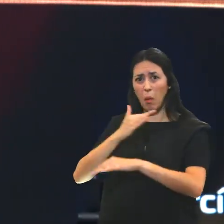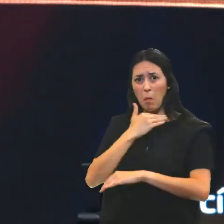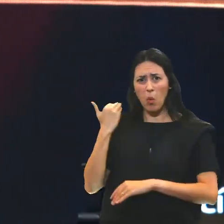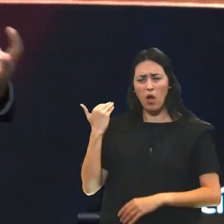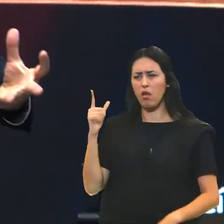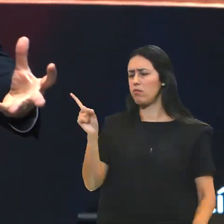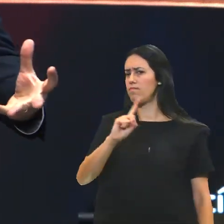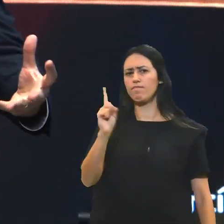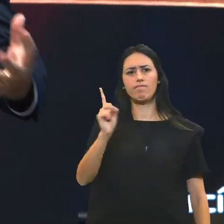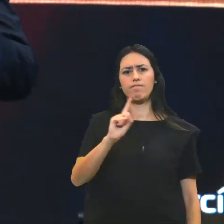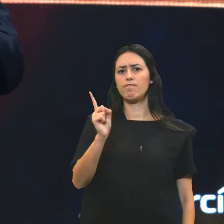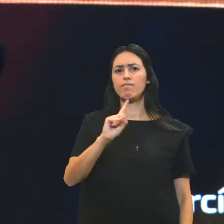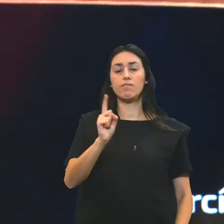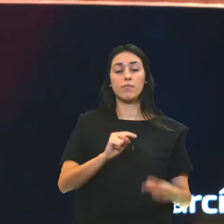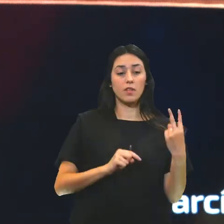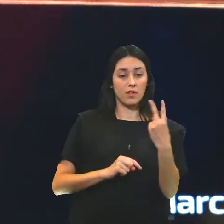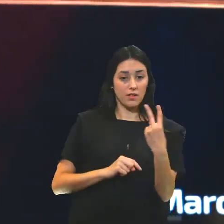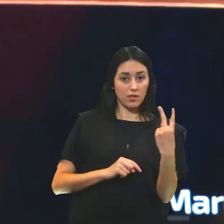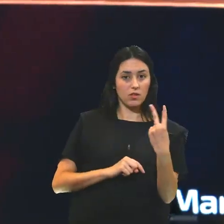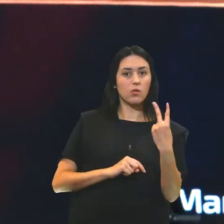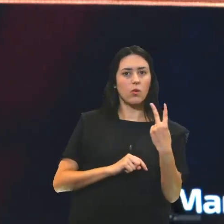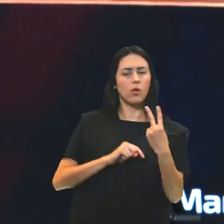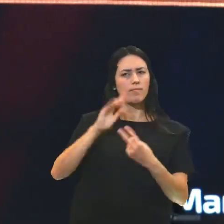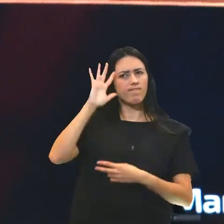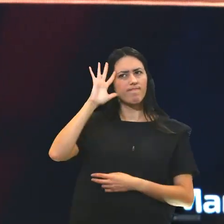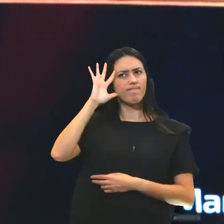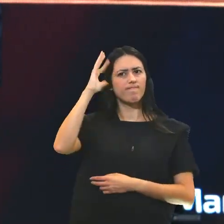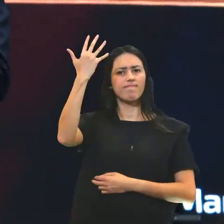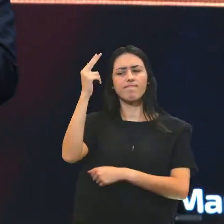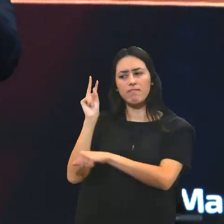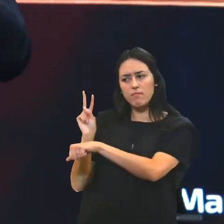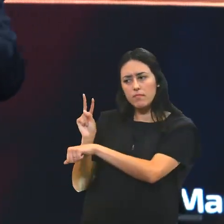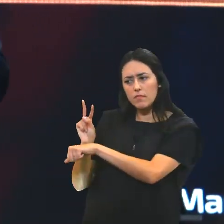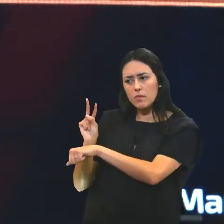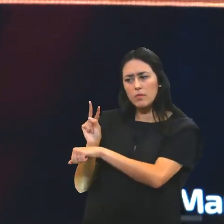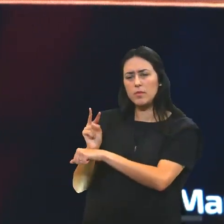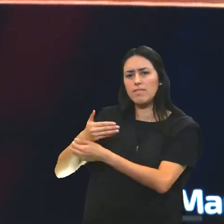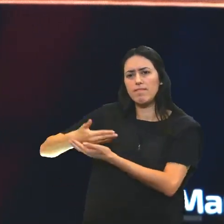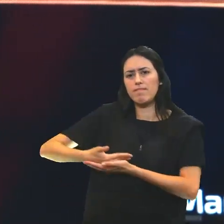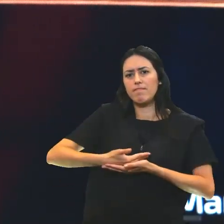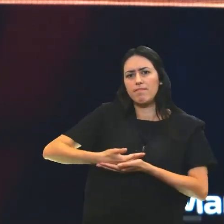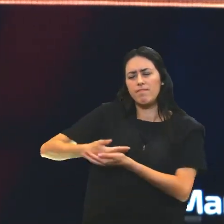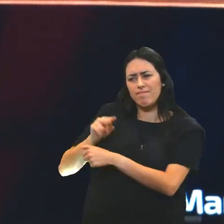Não, eles resolvem proteger o menino